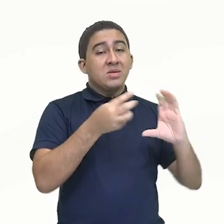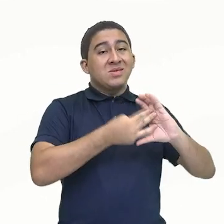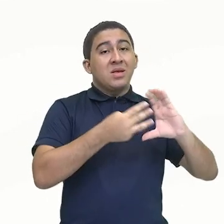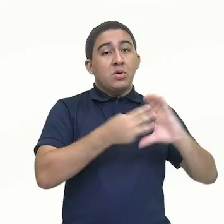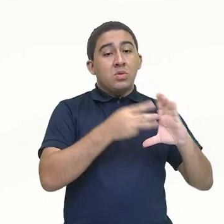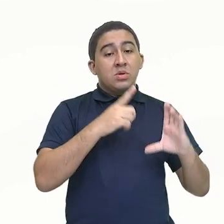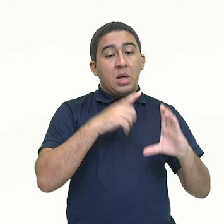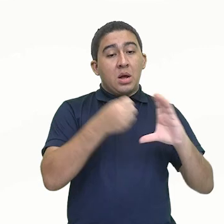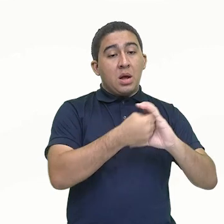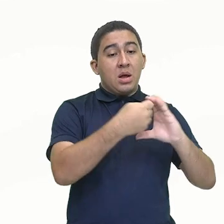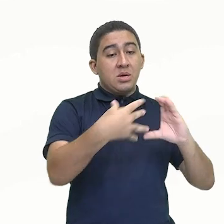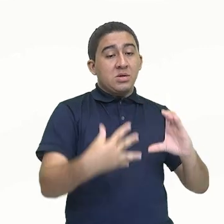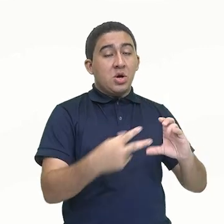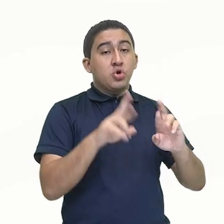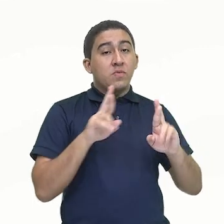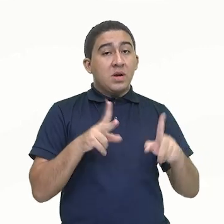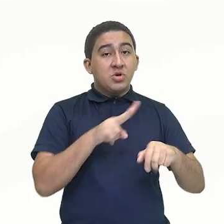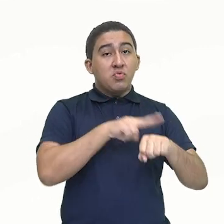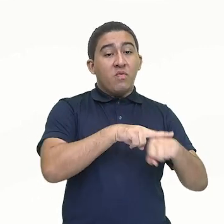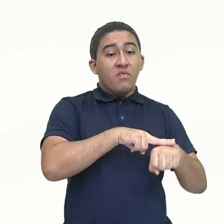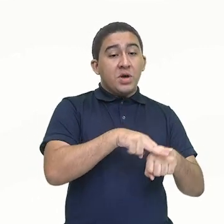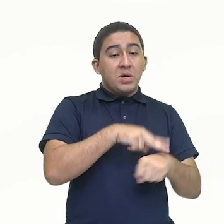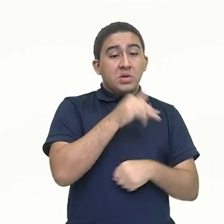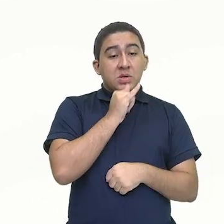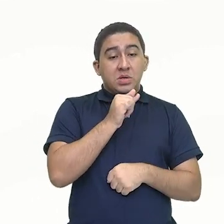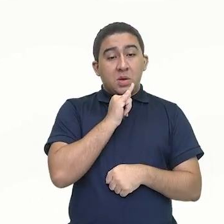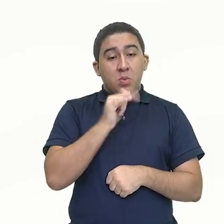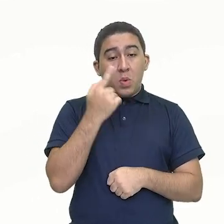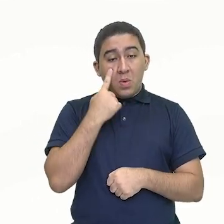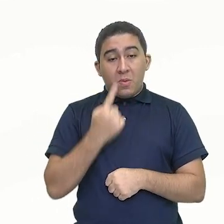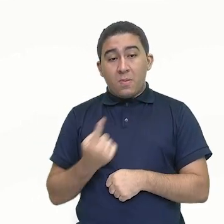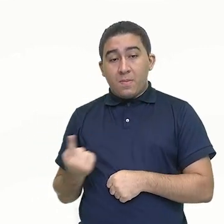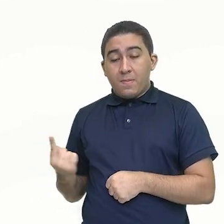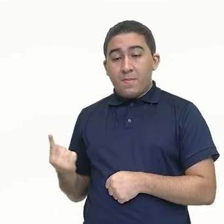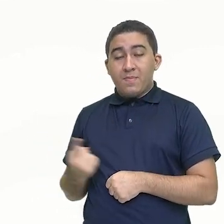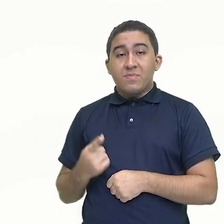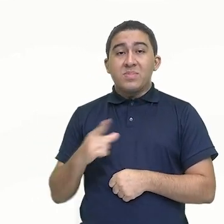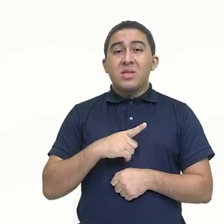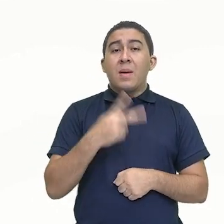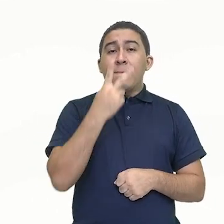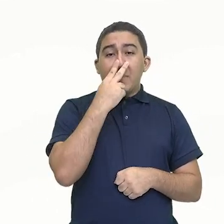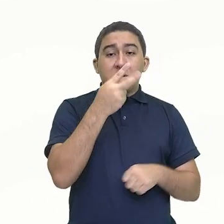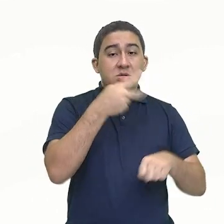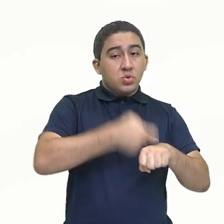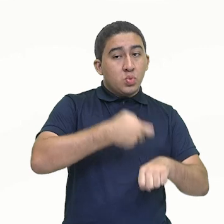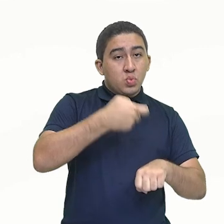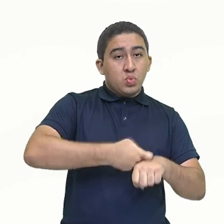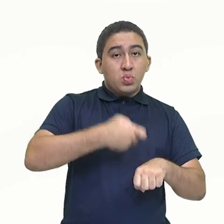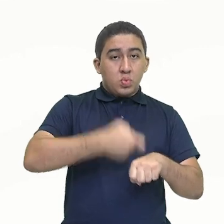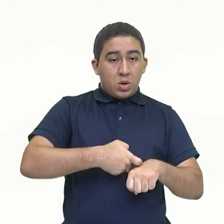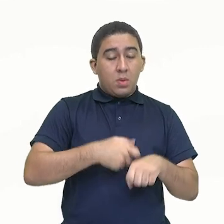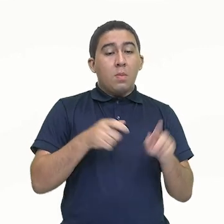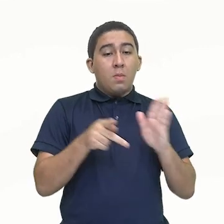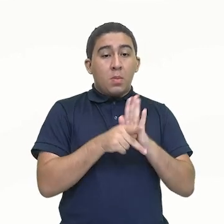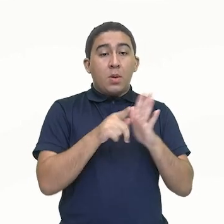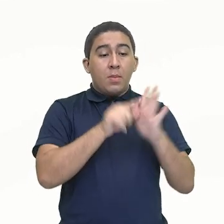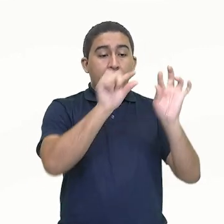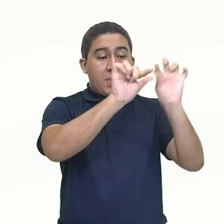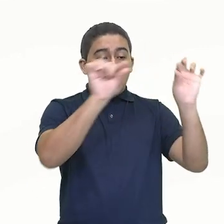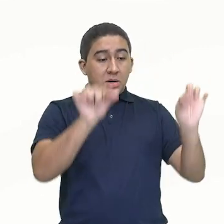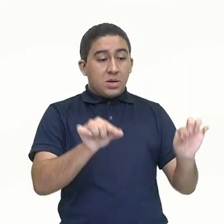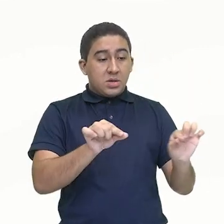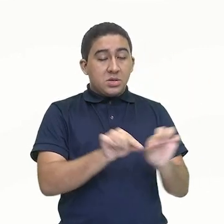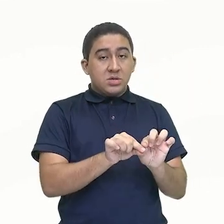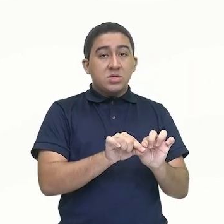possuem características, como possui aqui, ó, uma estrutura mais rígida, formada pela parede